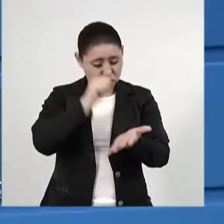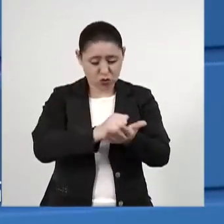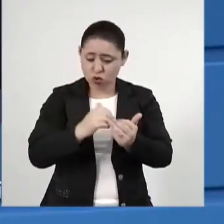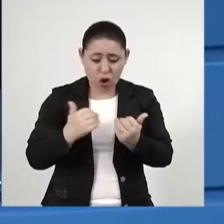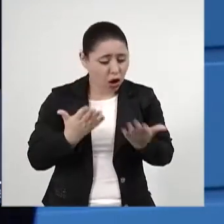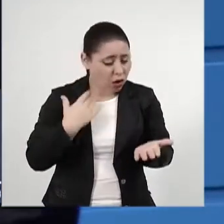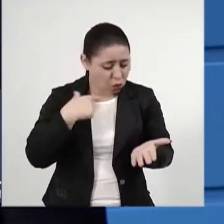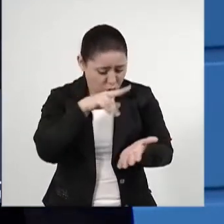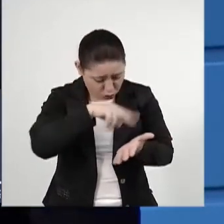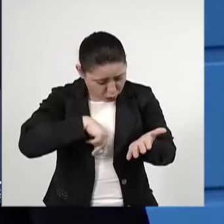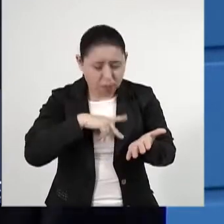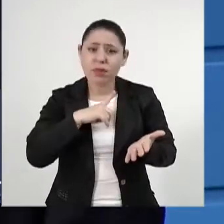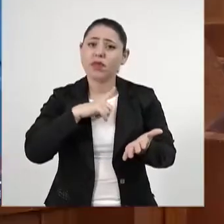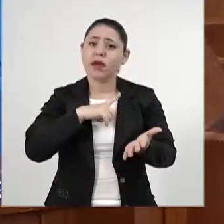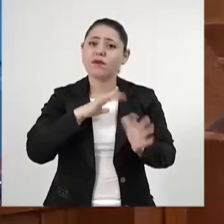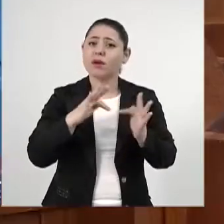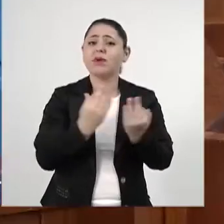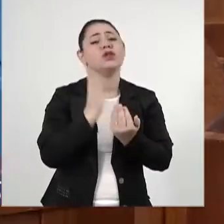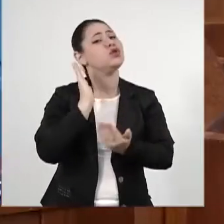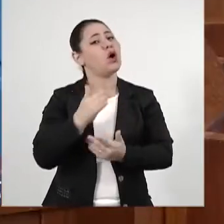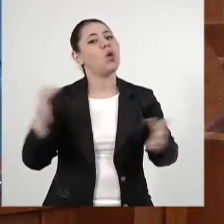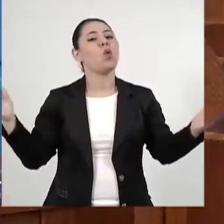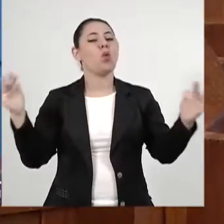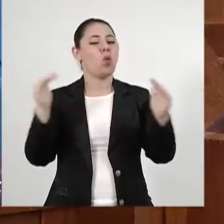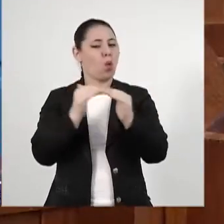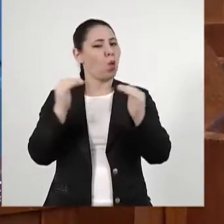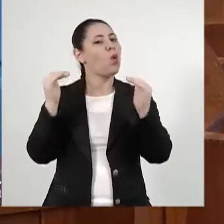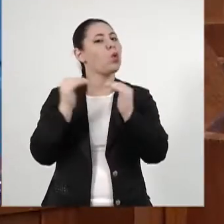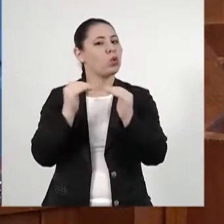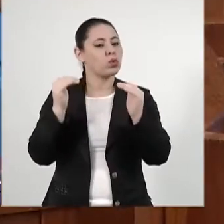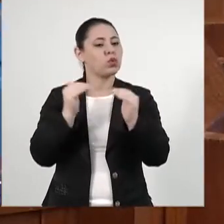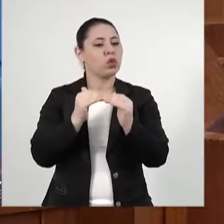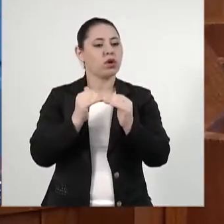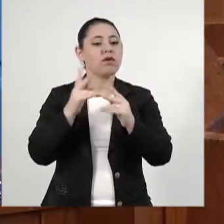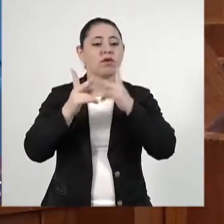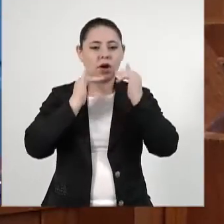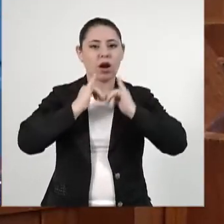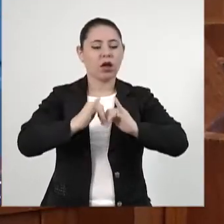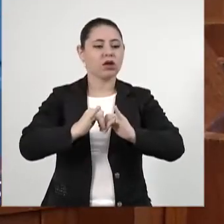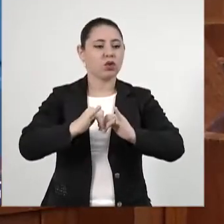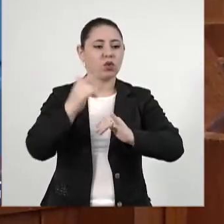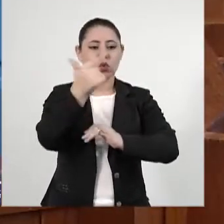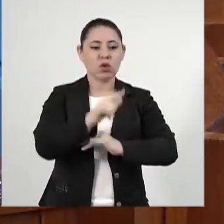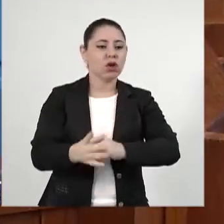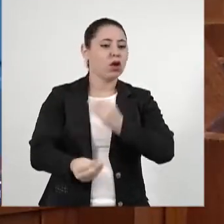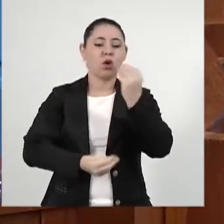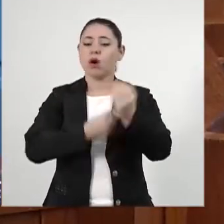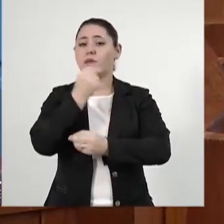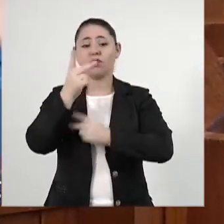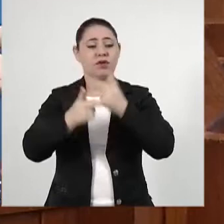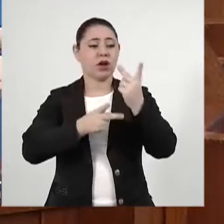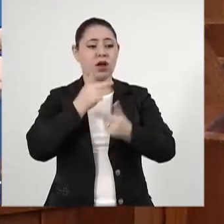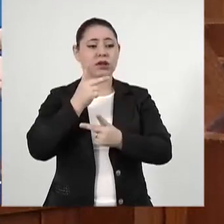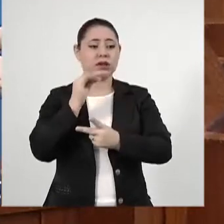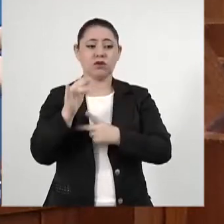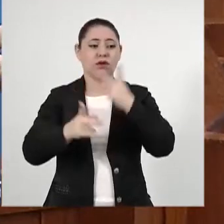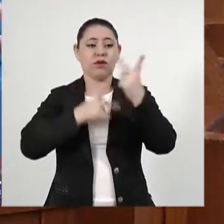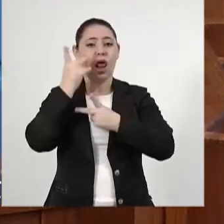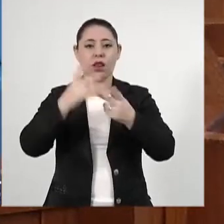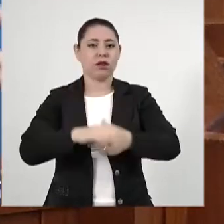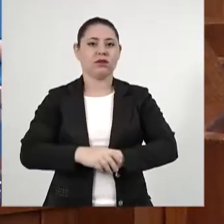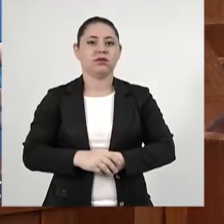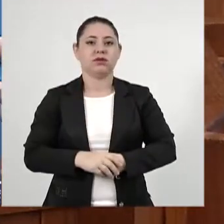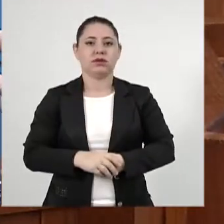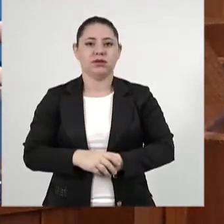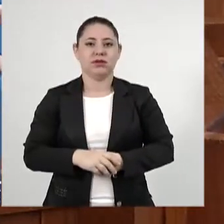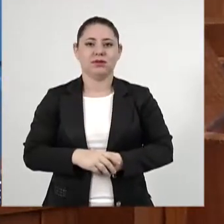para Vossa Excelência. Concordo plenamente com Vossa Excelência. E vou dizer uma coisa, não tem outra forma do senhor falar se não for falando. Eu sei que